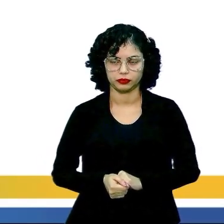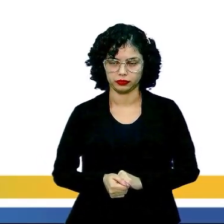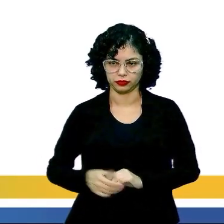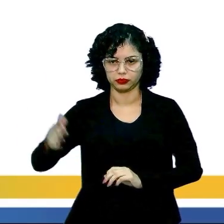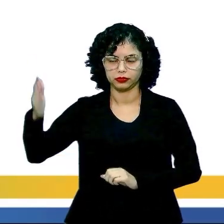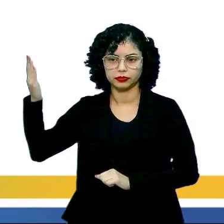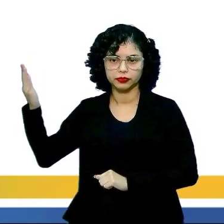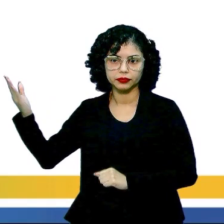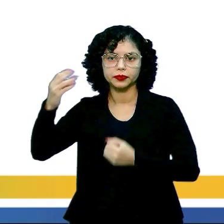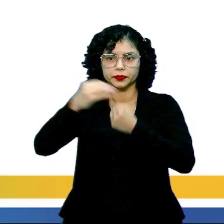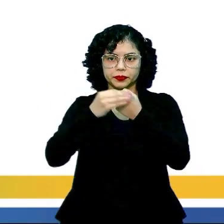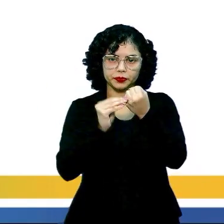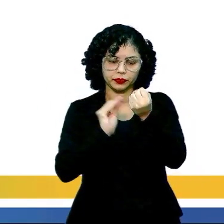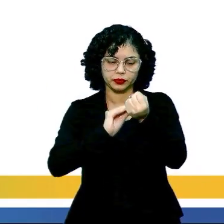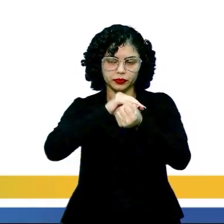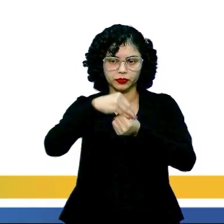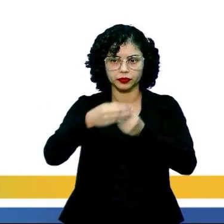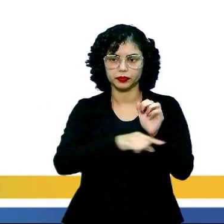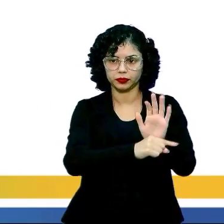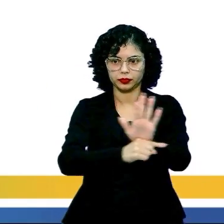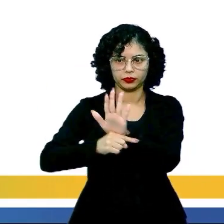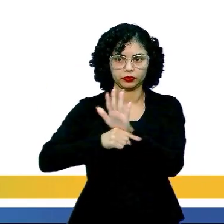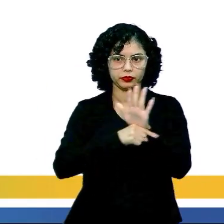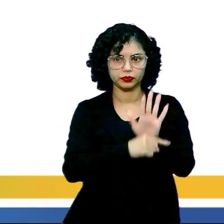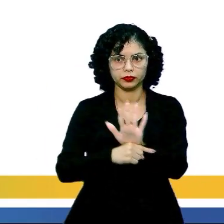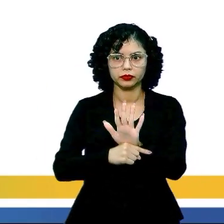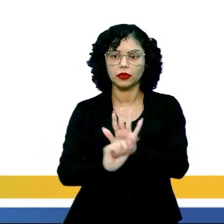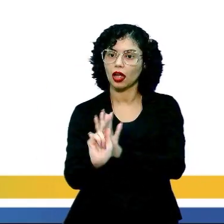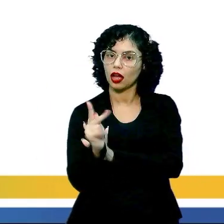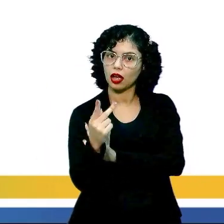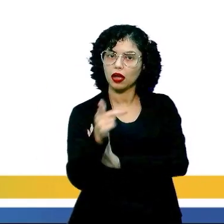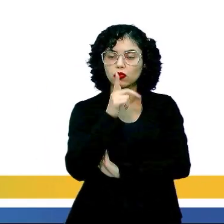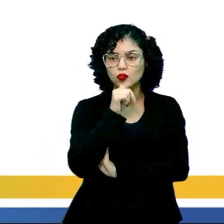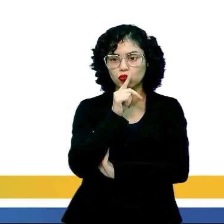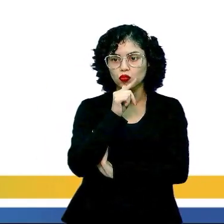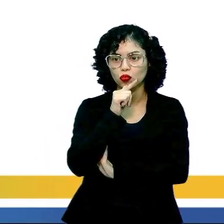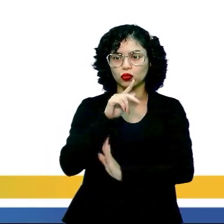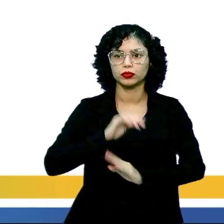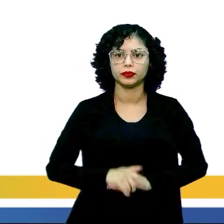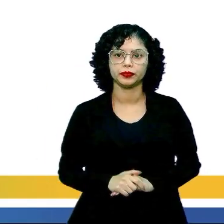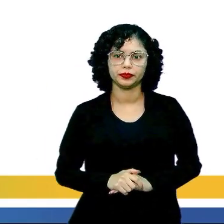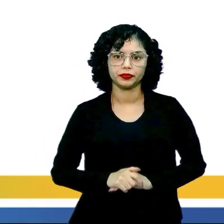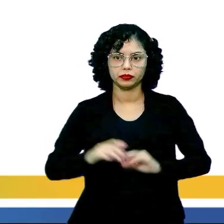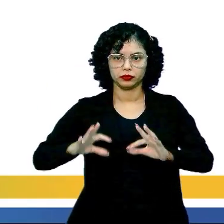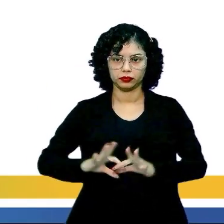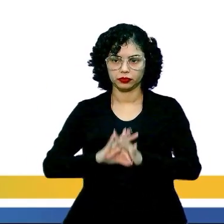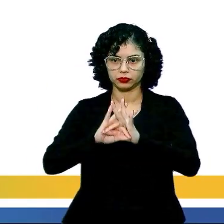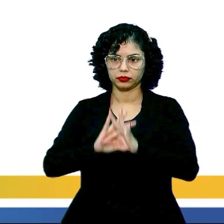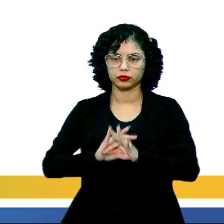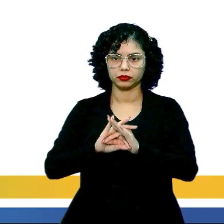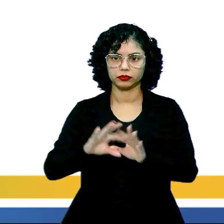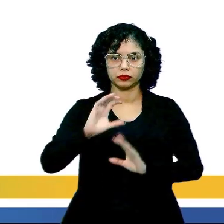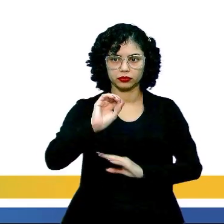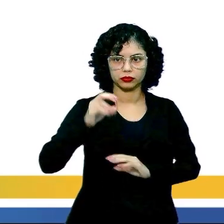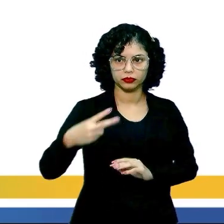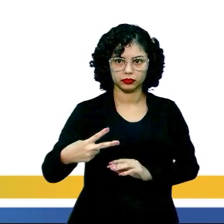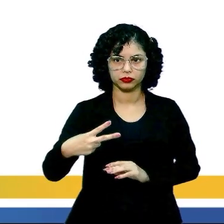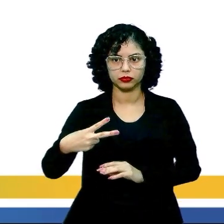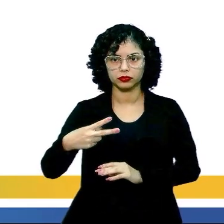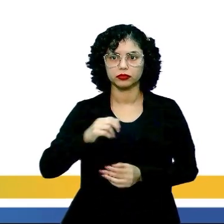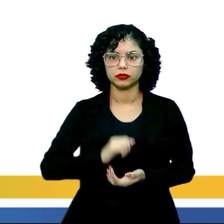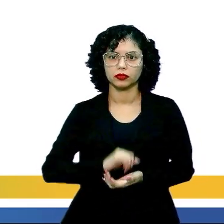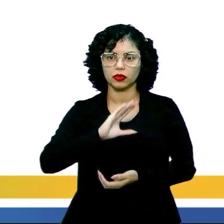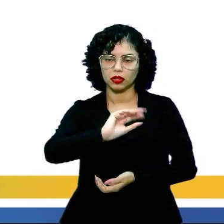Então, aí tem uma moléculazinha representando a própria molécula de água. O hidrogênio está ligado ao oxigênio, ó. Então,